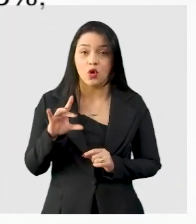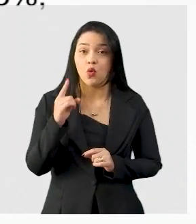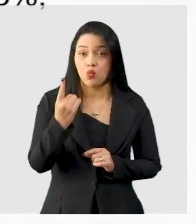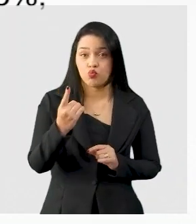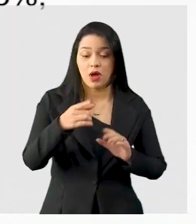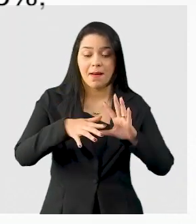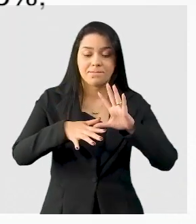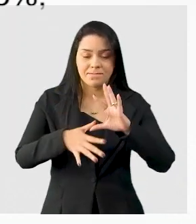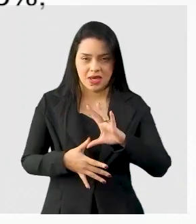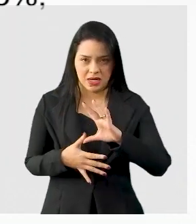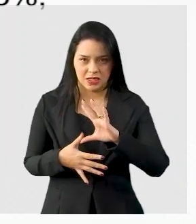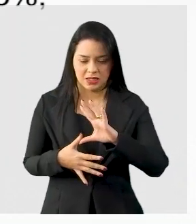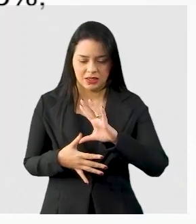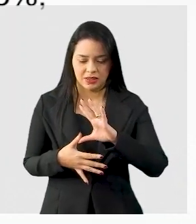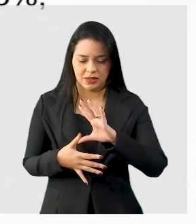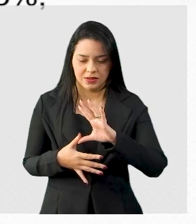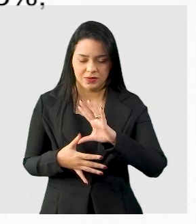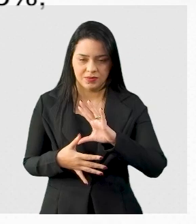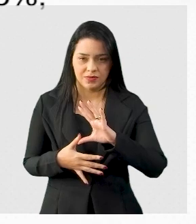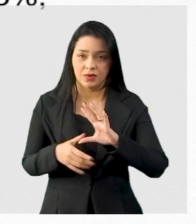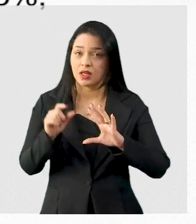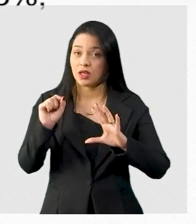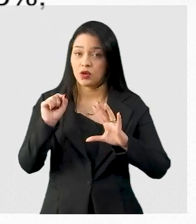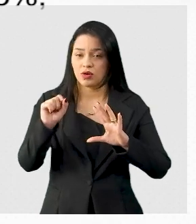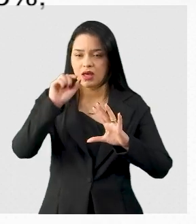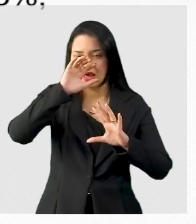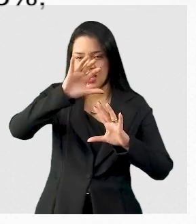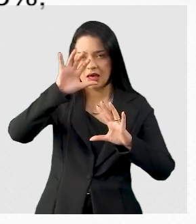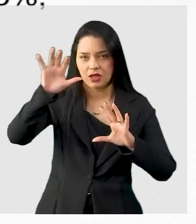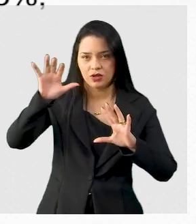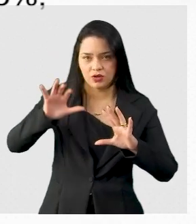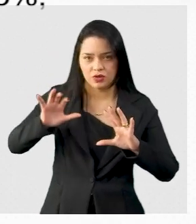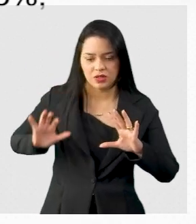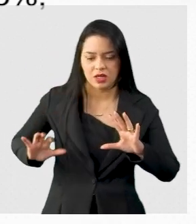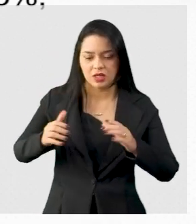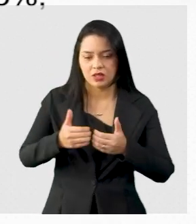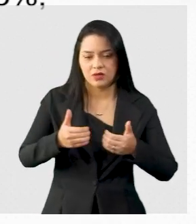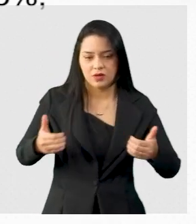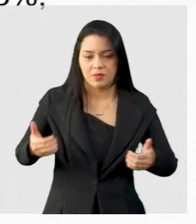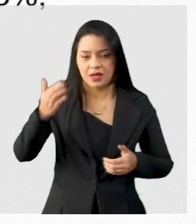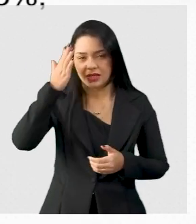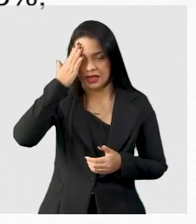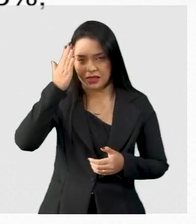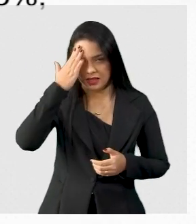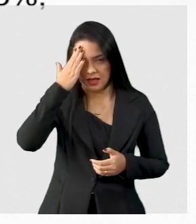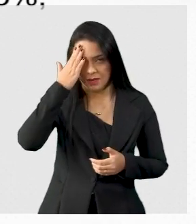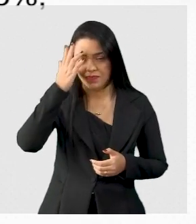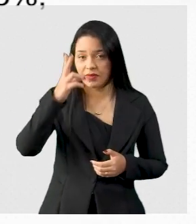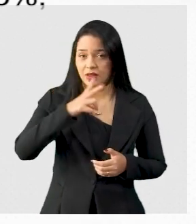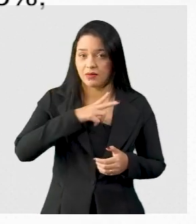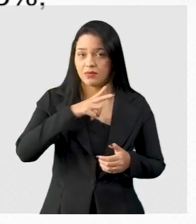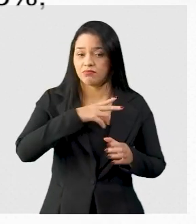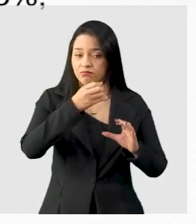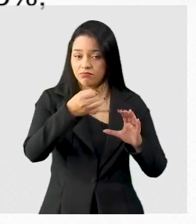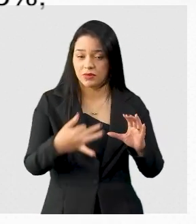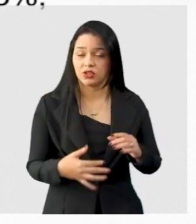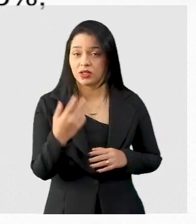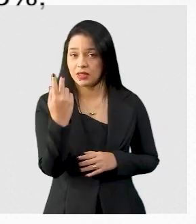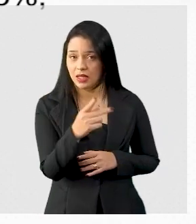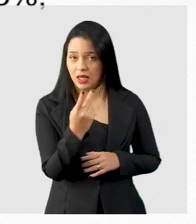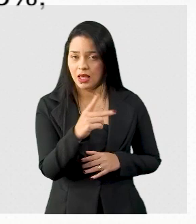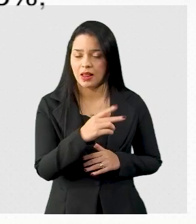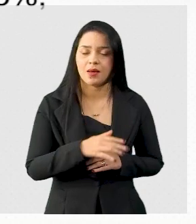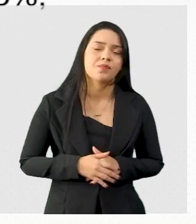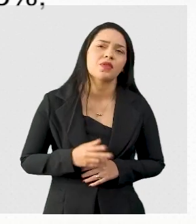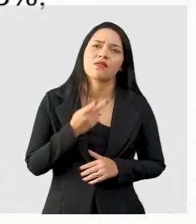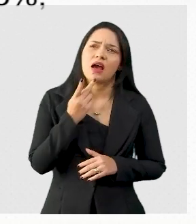que é a América, tá? E ela é regionalizada, ela é dividida para melhor entender as suas particularidades. Tanto é que quando a gente fala